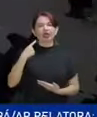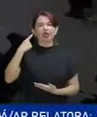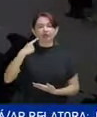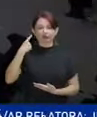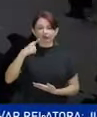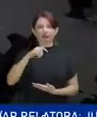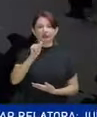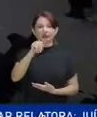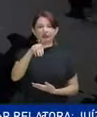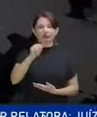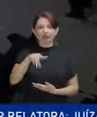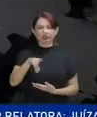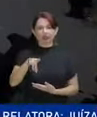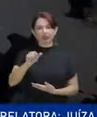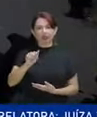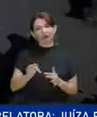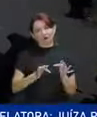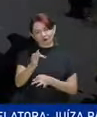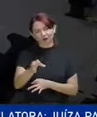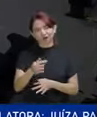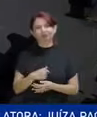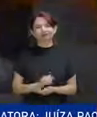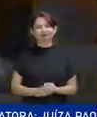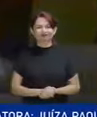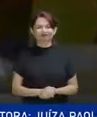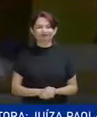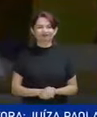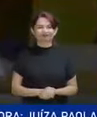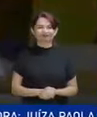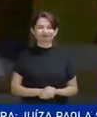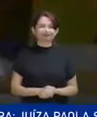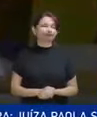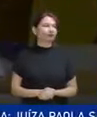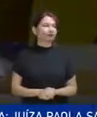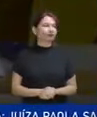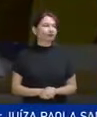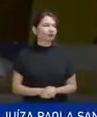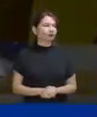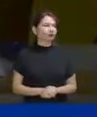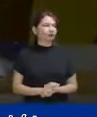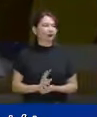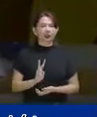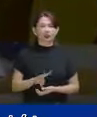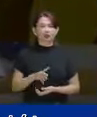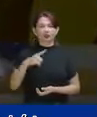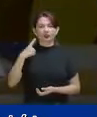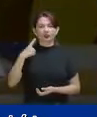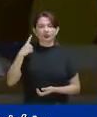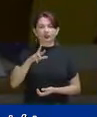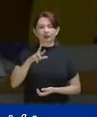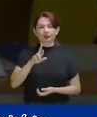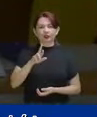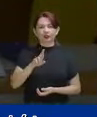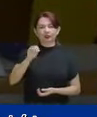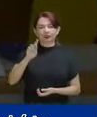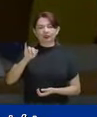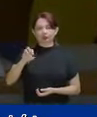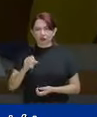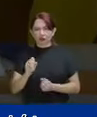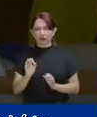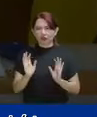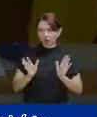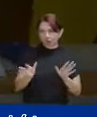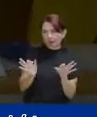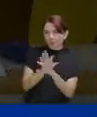uma próxima, tá bom? Retorno para e mais ampla do plenário. E ainda agora eu vi o agora doutor foco Robério. no presidente do Tribunal